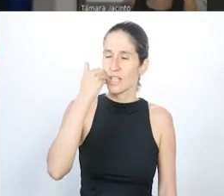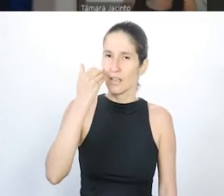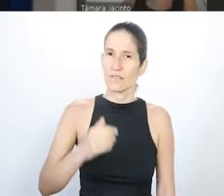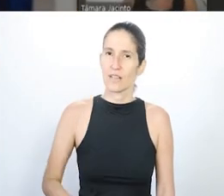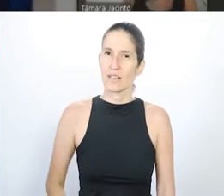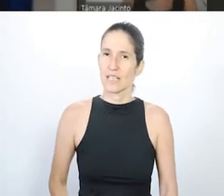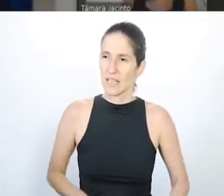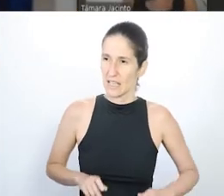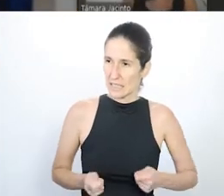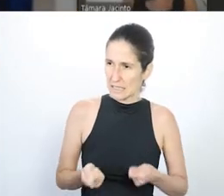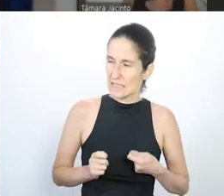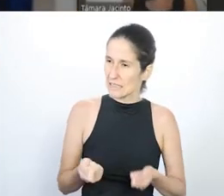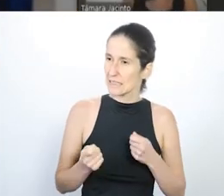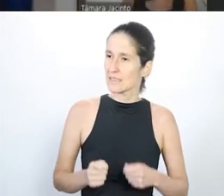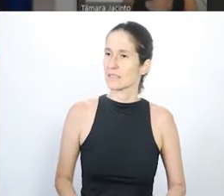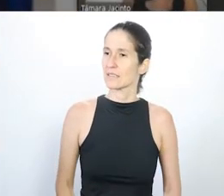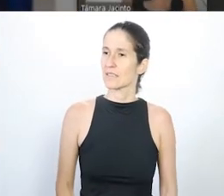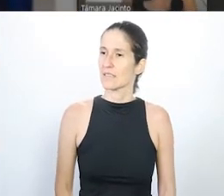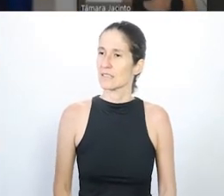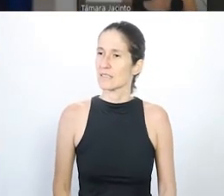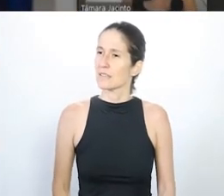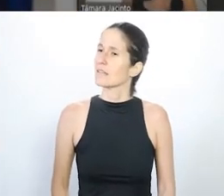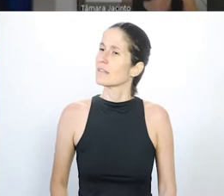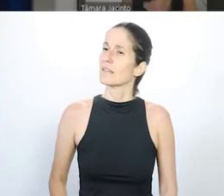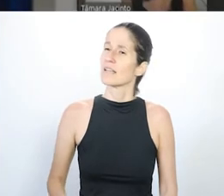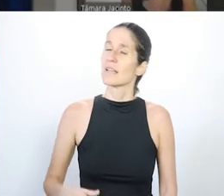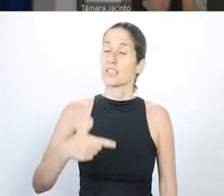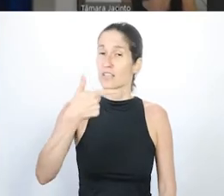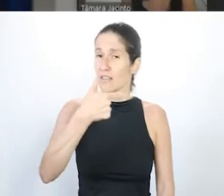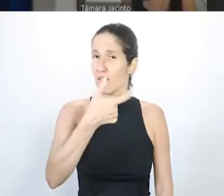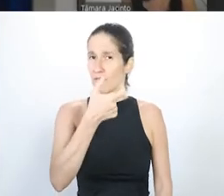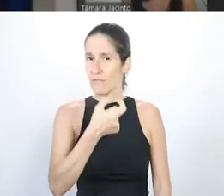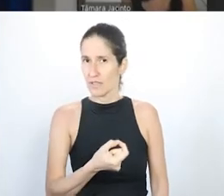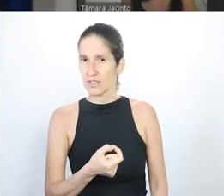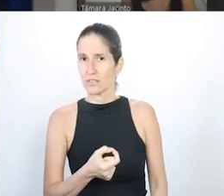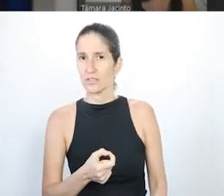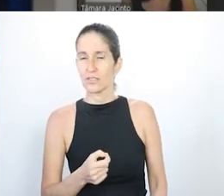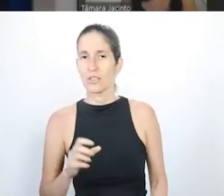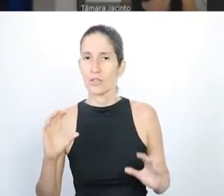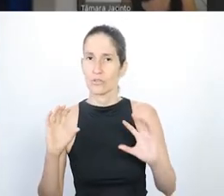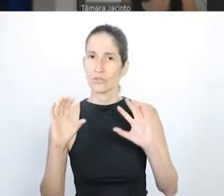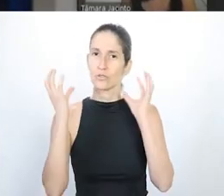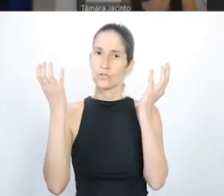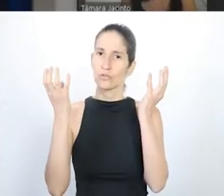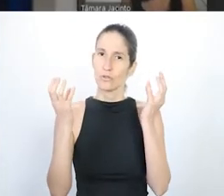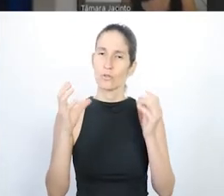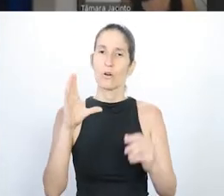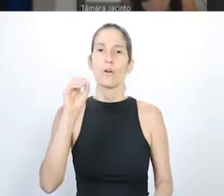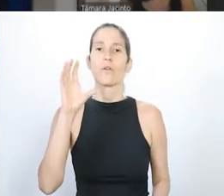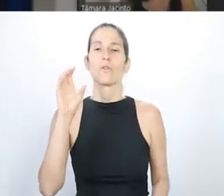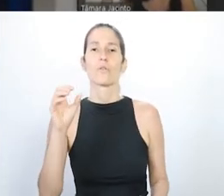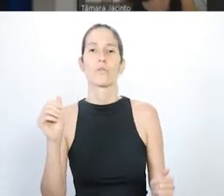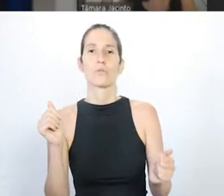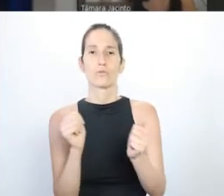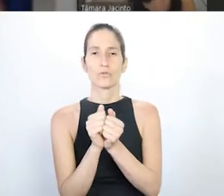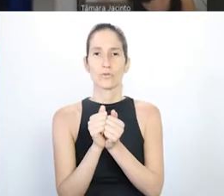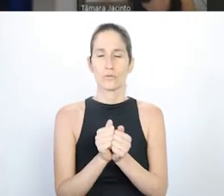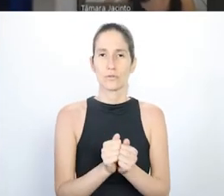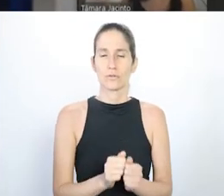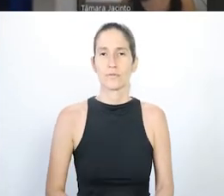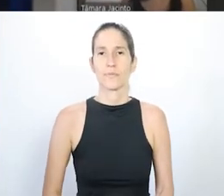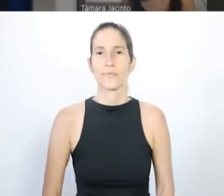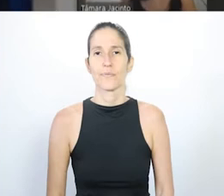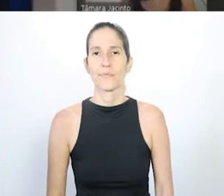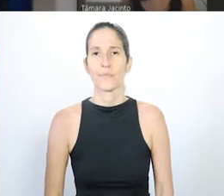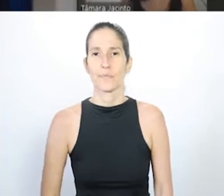fé, de má fé. Dia 20, Arco Verde com o Coco de Iguape do Ceará. Assim, fale um pouco o que a